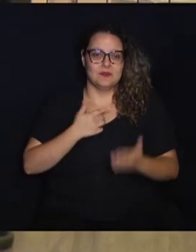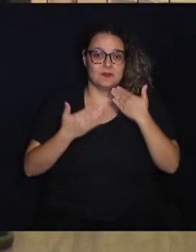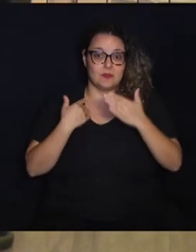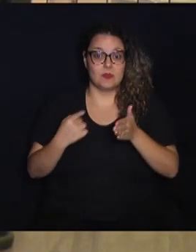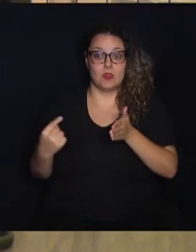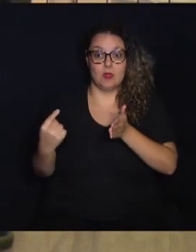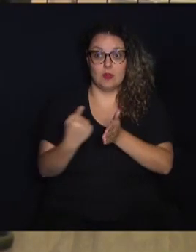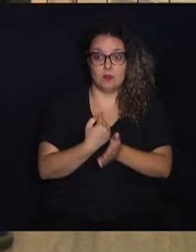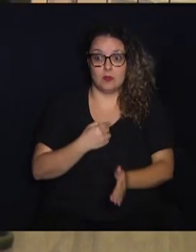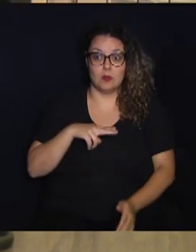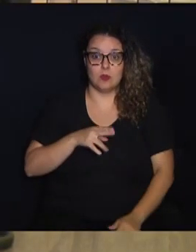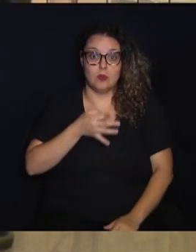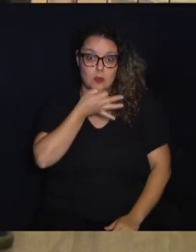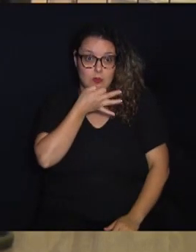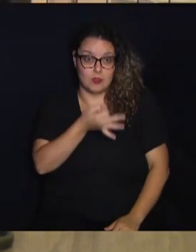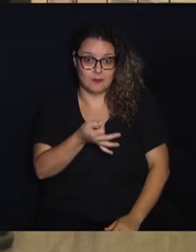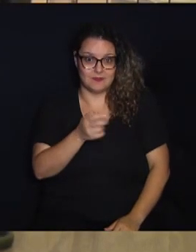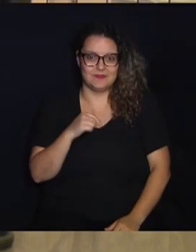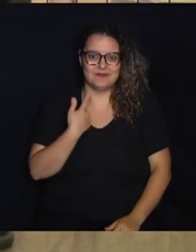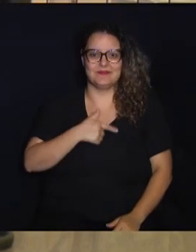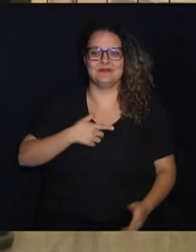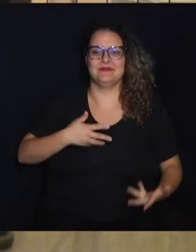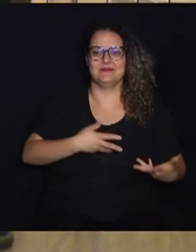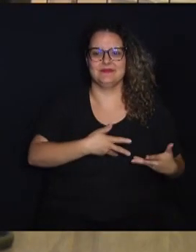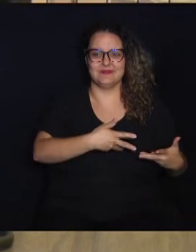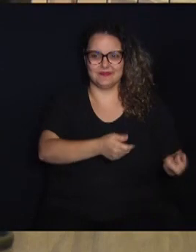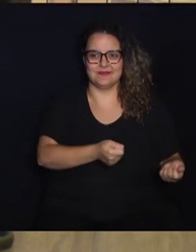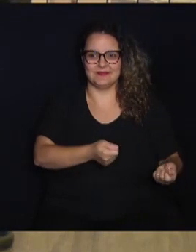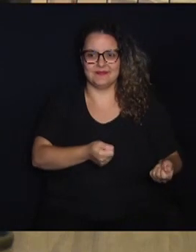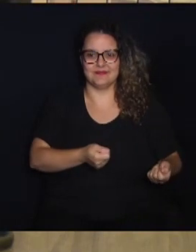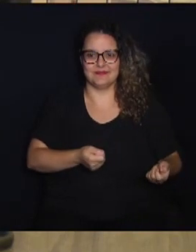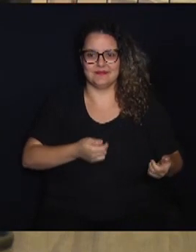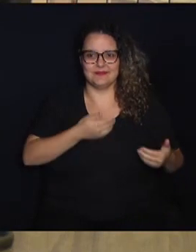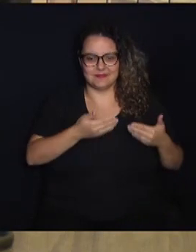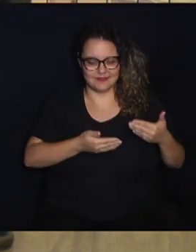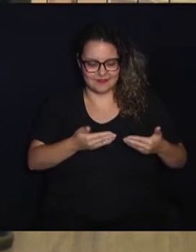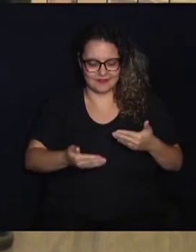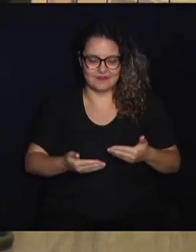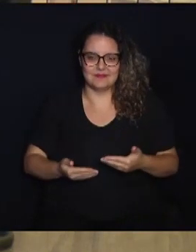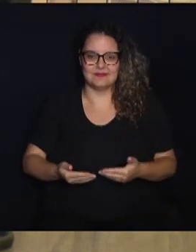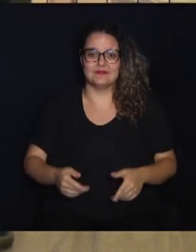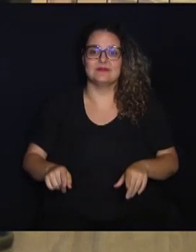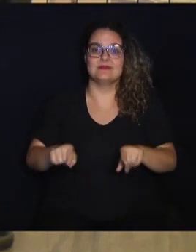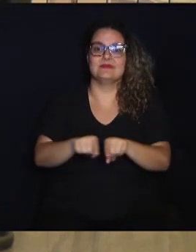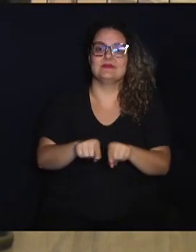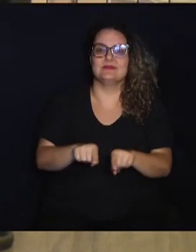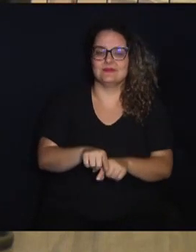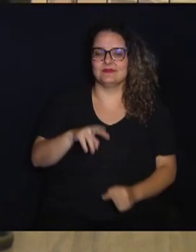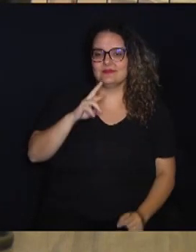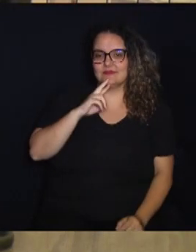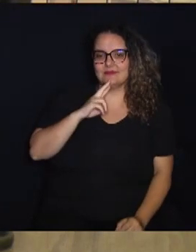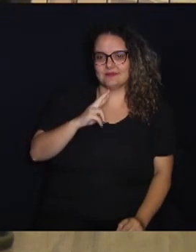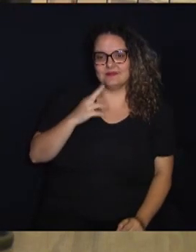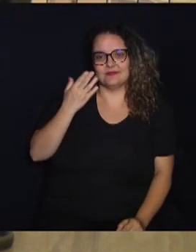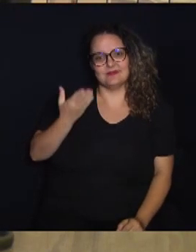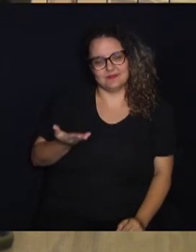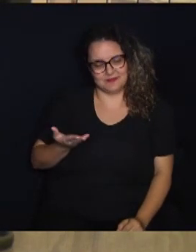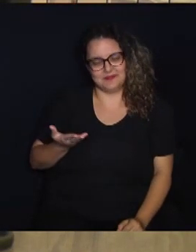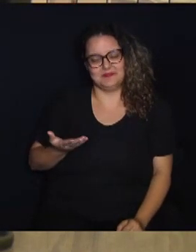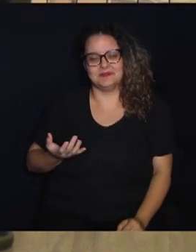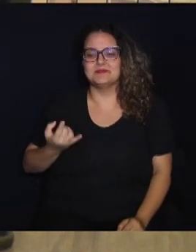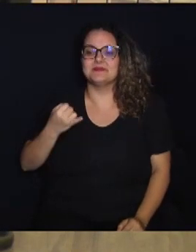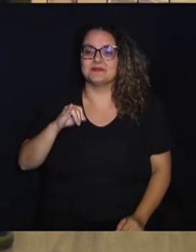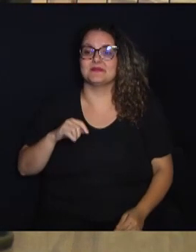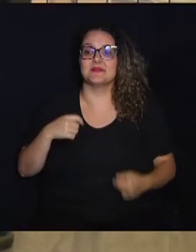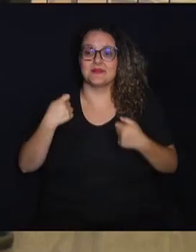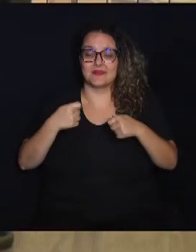pergunta ou a sua opinião. E os nossos convidados vão aqui durante o programa também responder e, caso seja